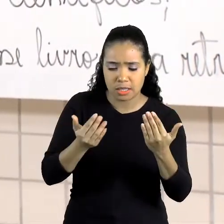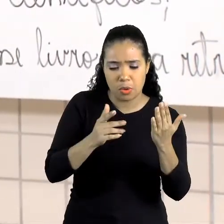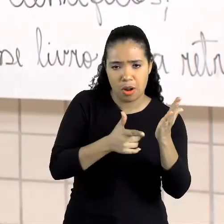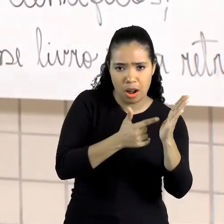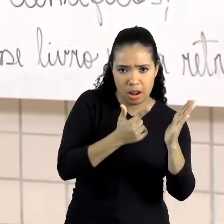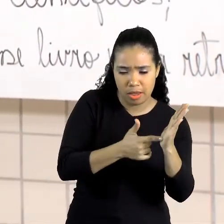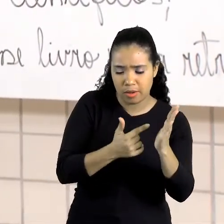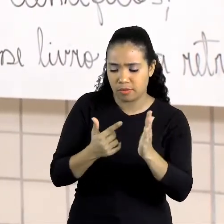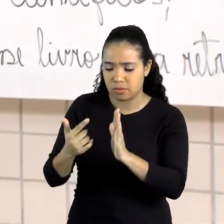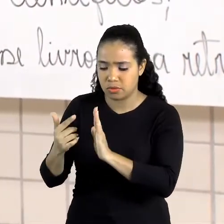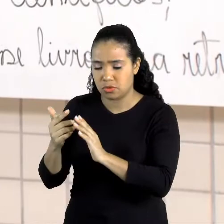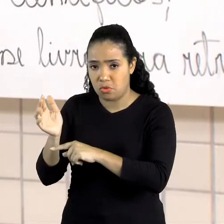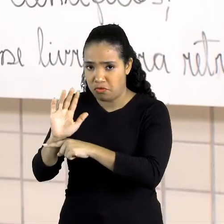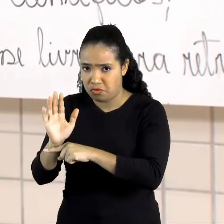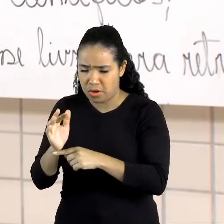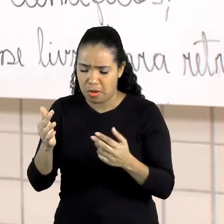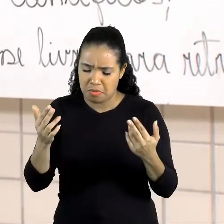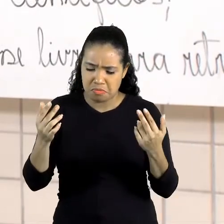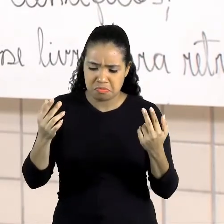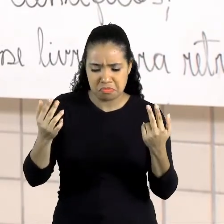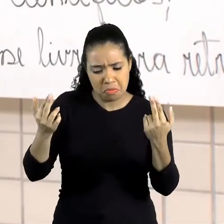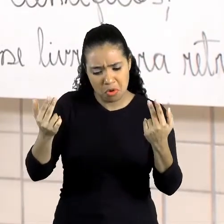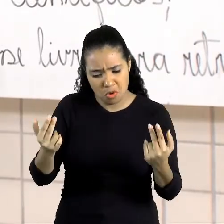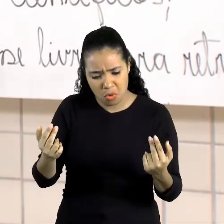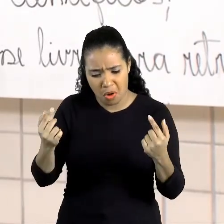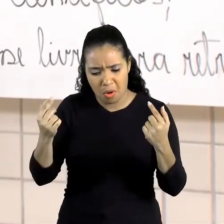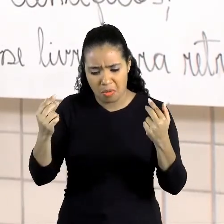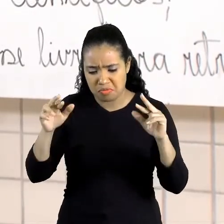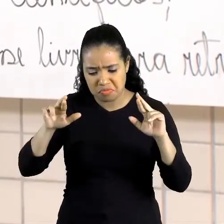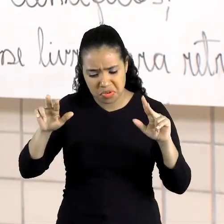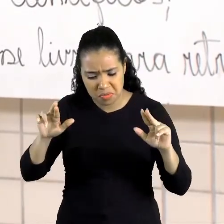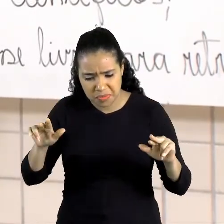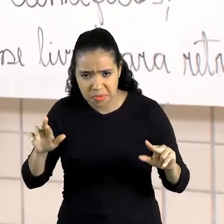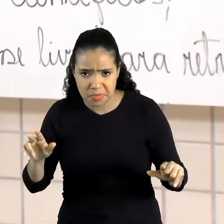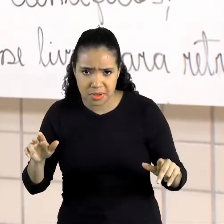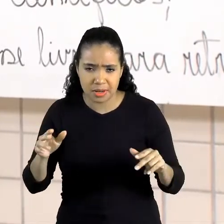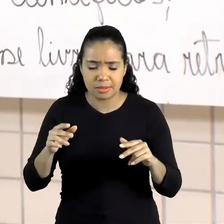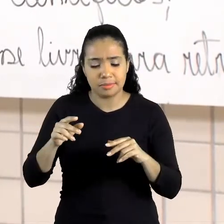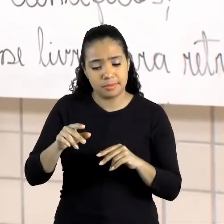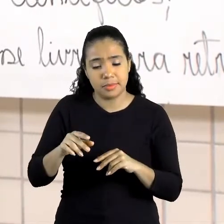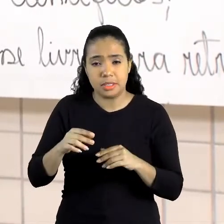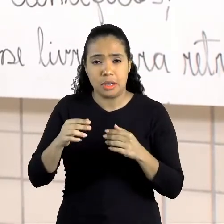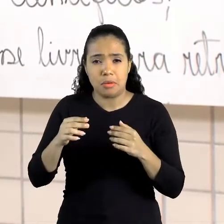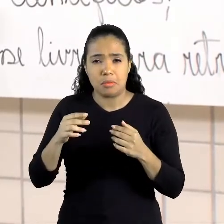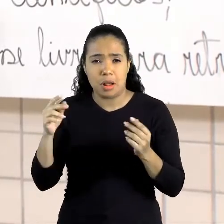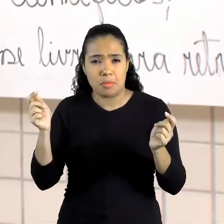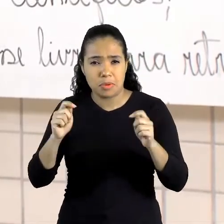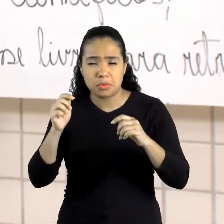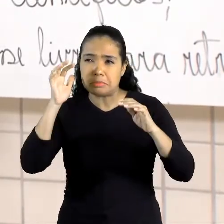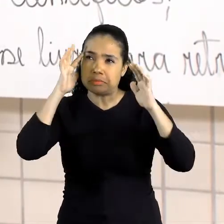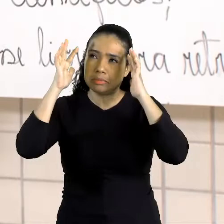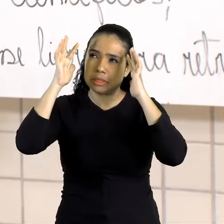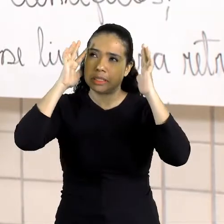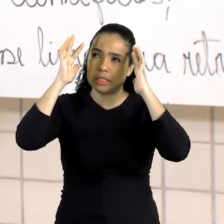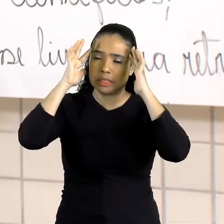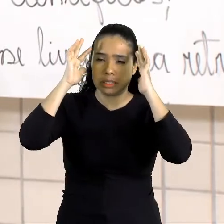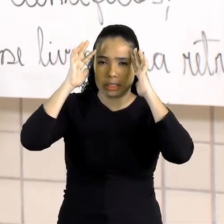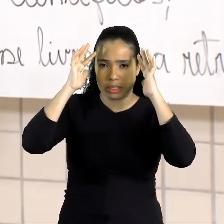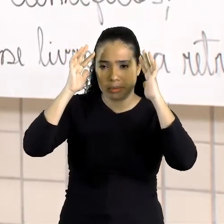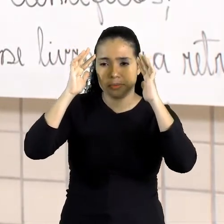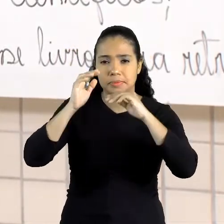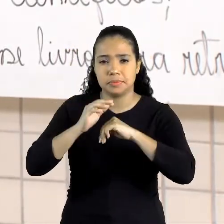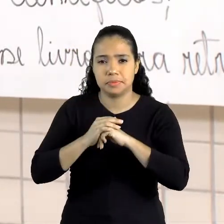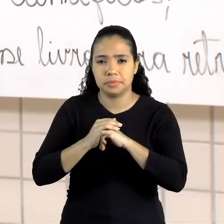ela traz a riqueza, a possibilidade de nós imaginarmos, de nós criarmos